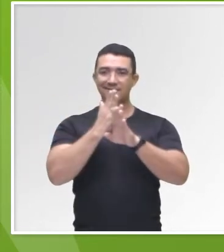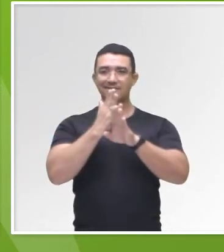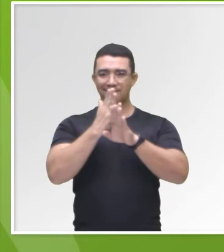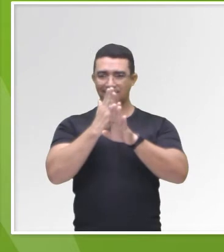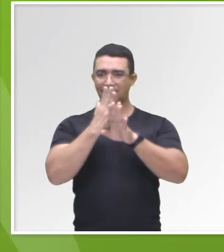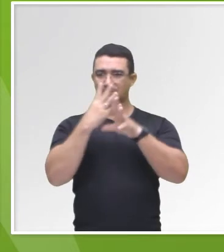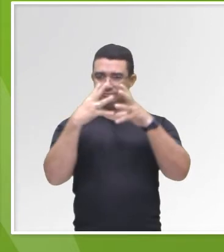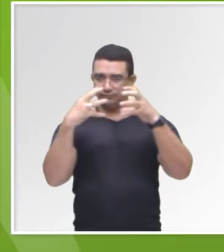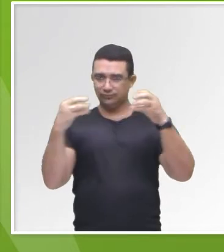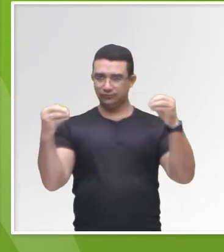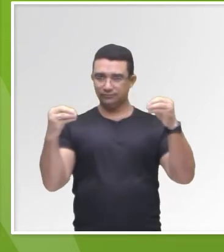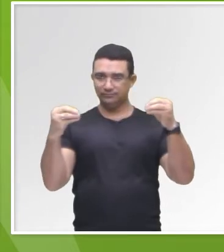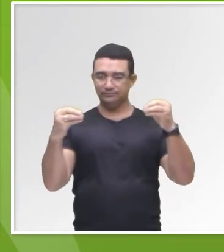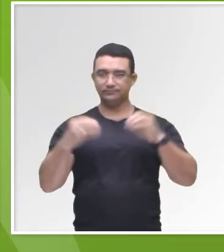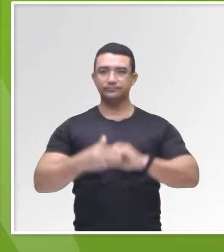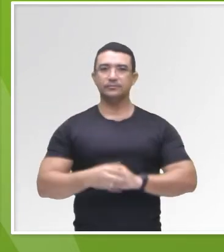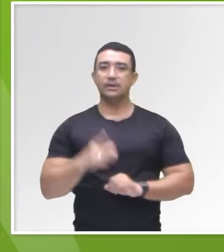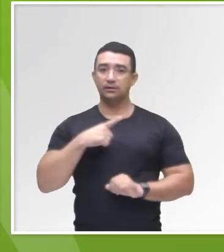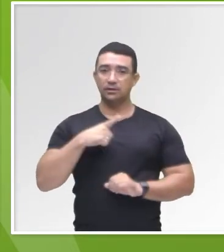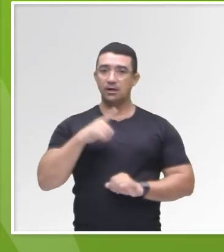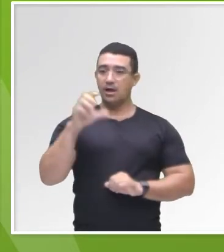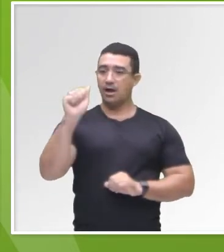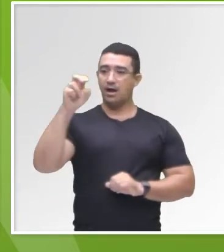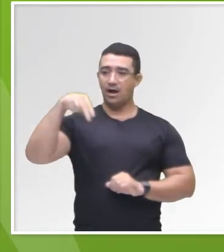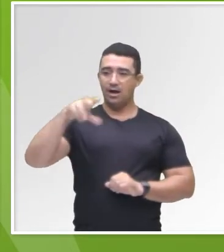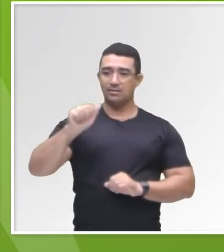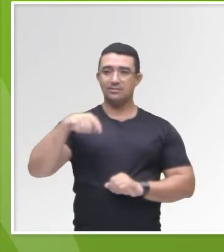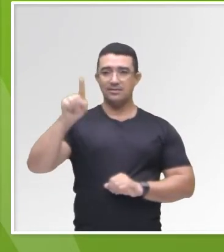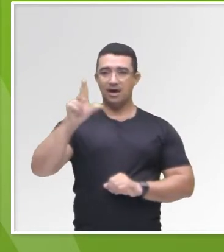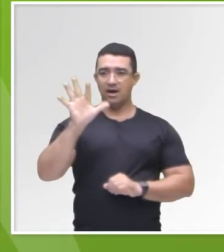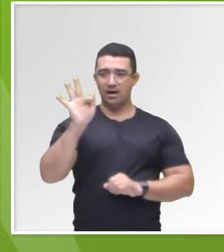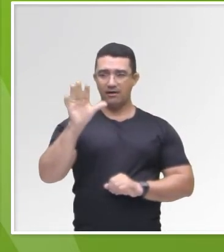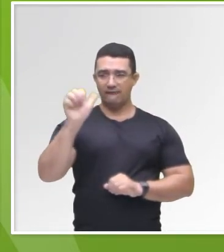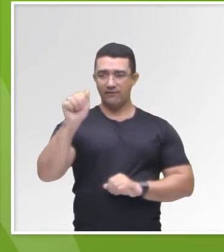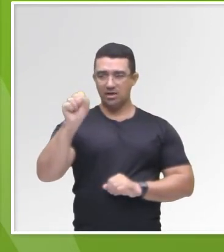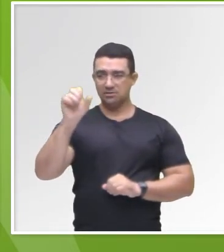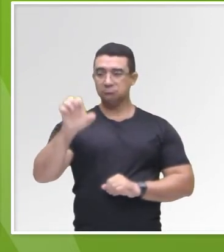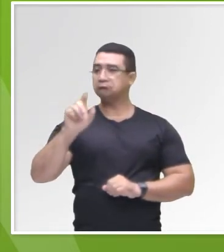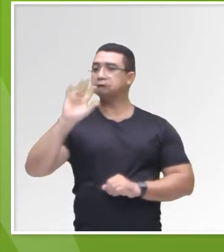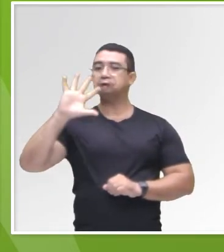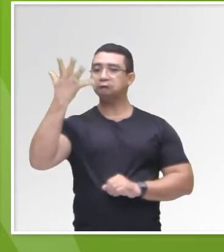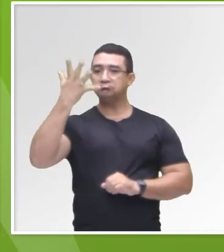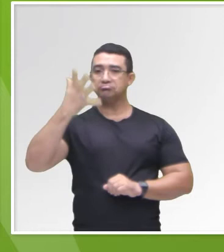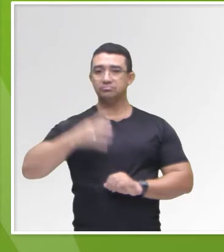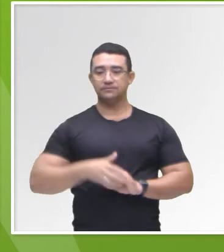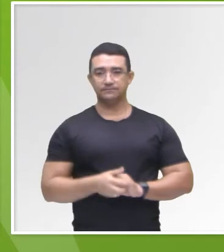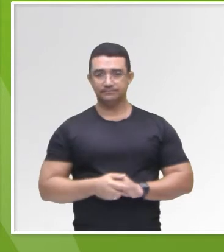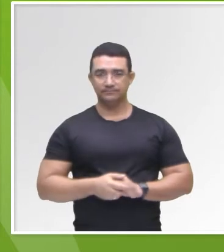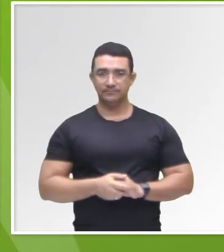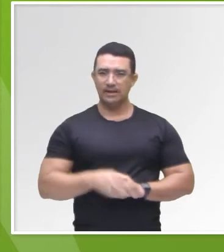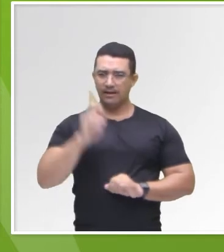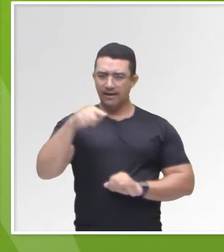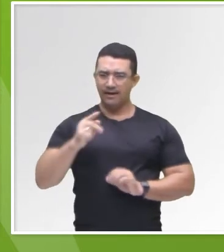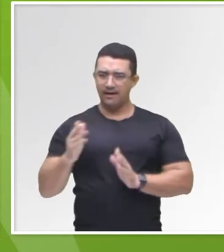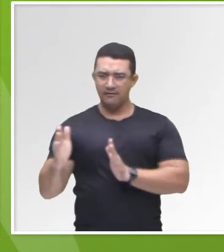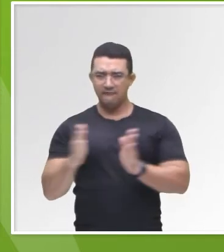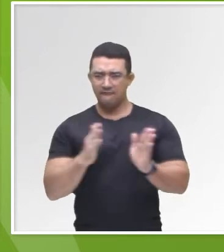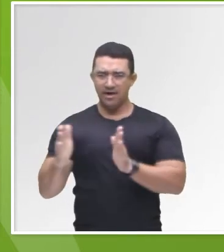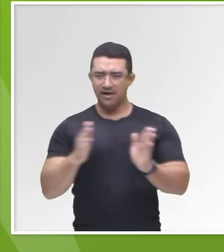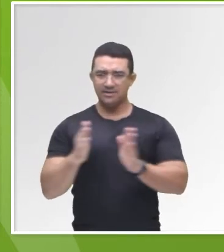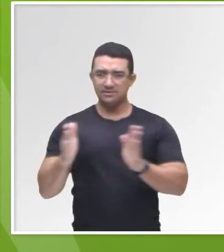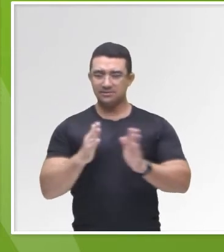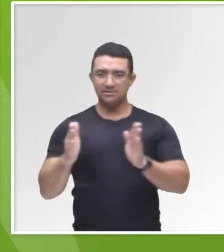anáfase. Vamos observar aí o que vai acontecer na anáfase. A anáfase, então, é uma fase da